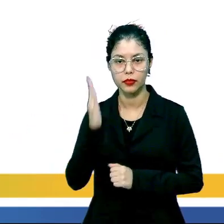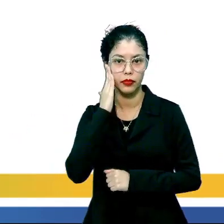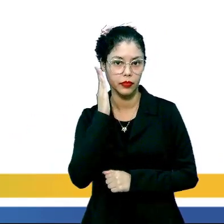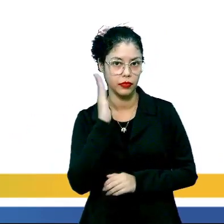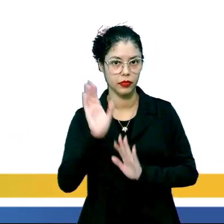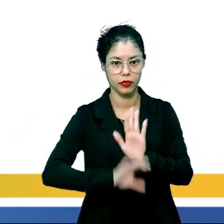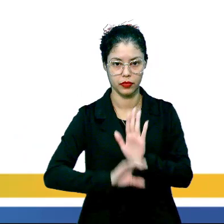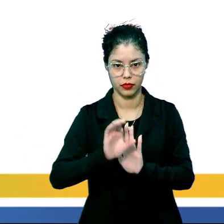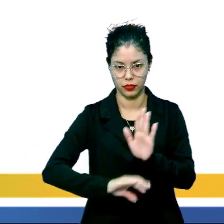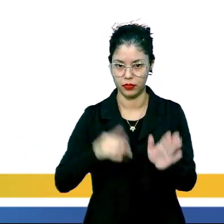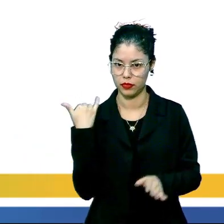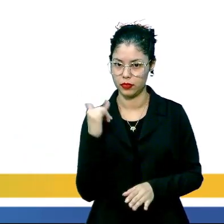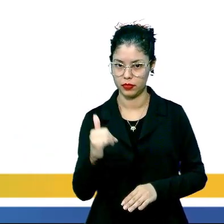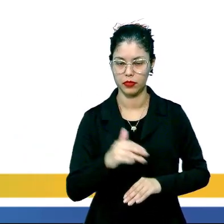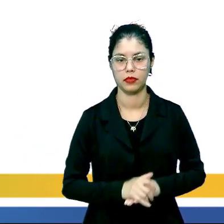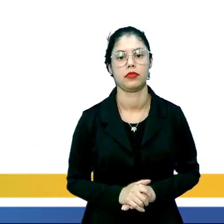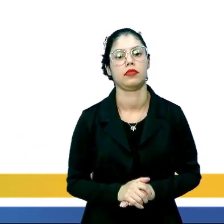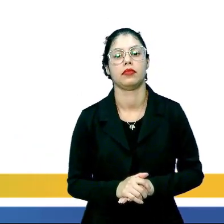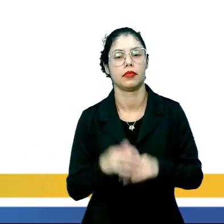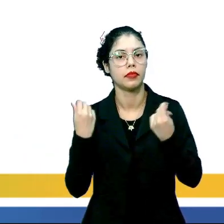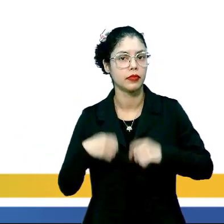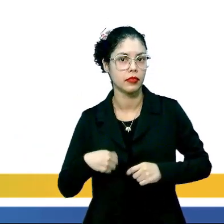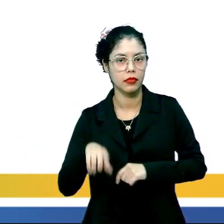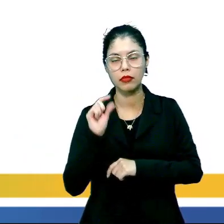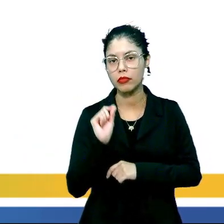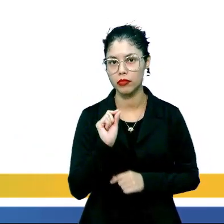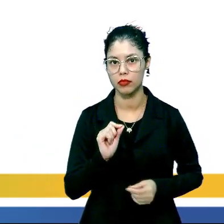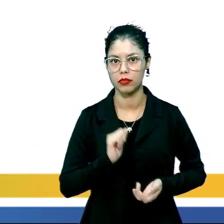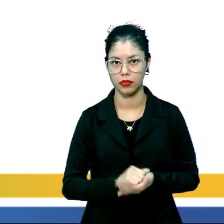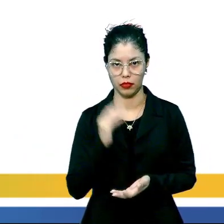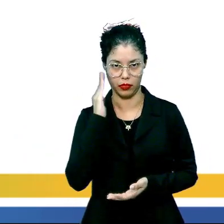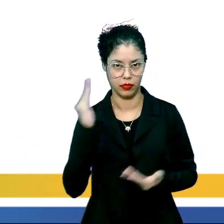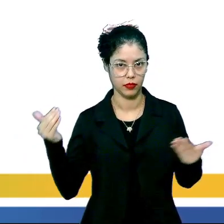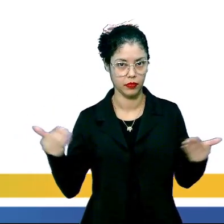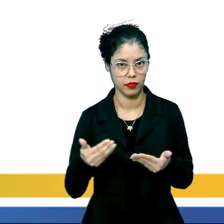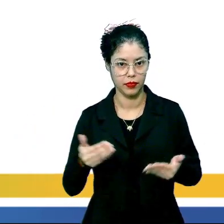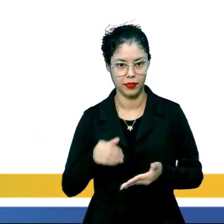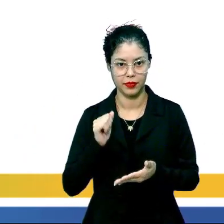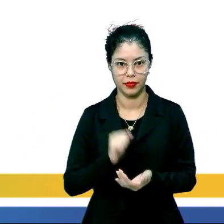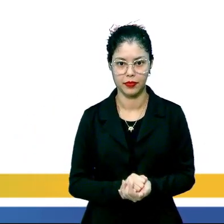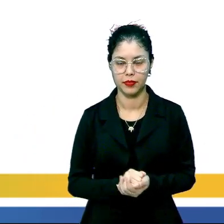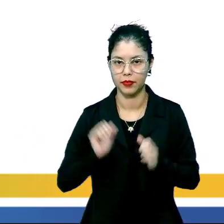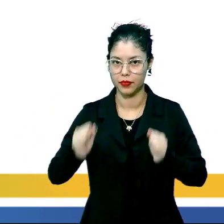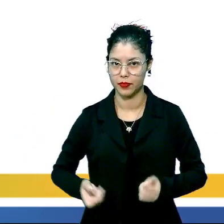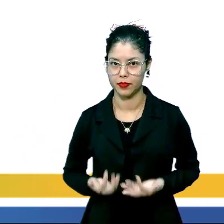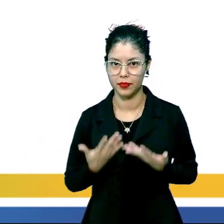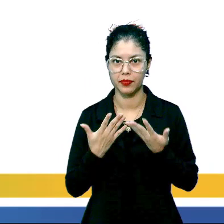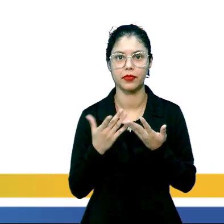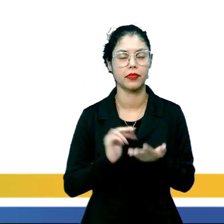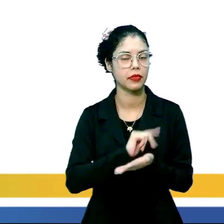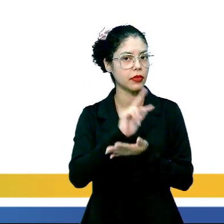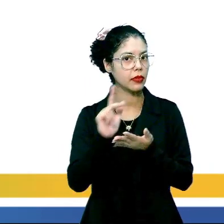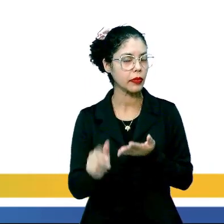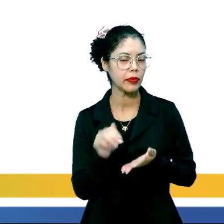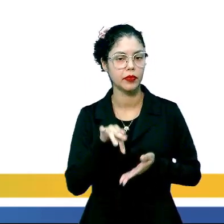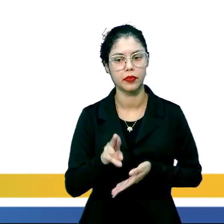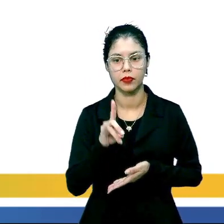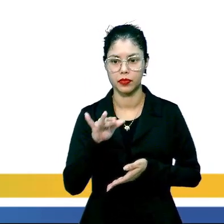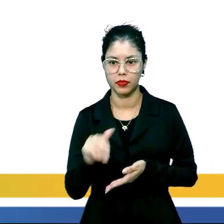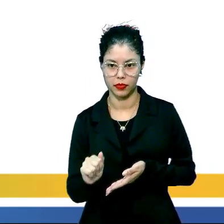esse conceito de energia. Mas o que a gente precisa entender no momento agora é que ela se manifesta de várias